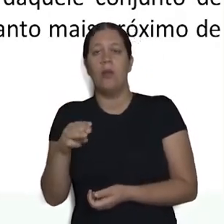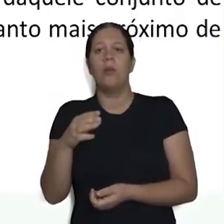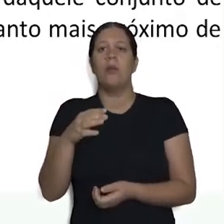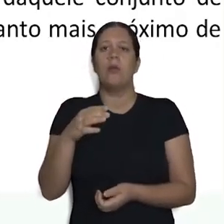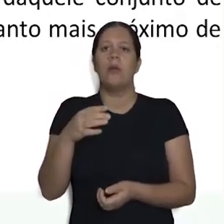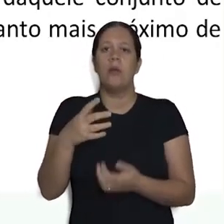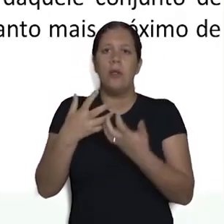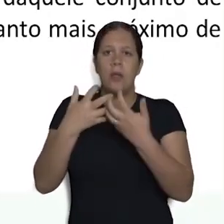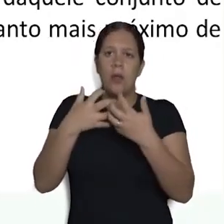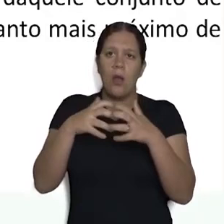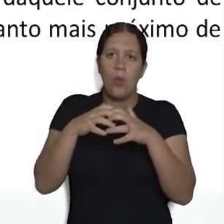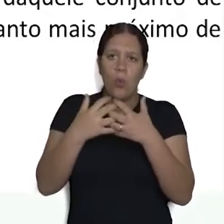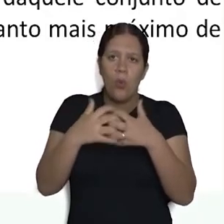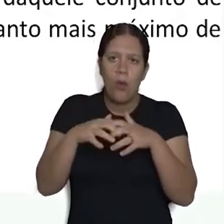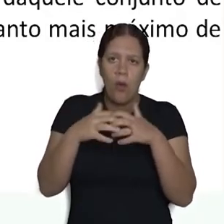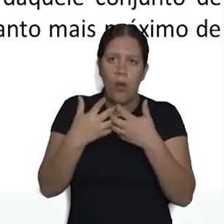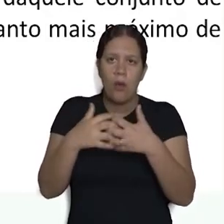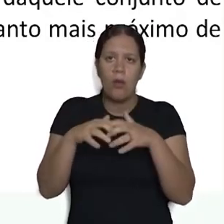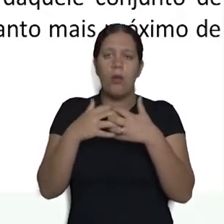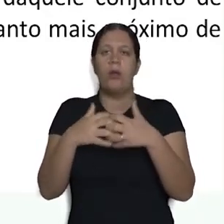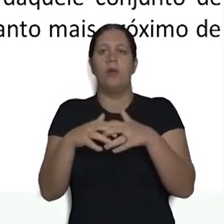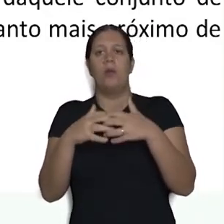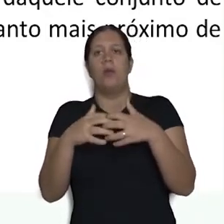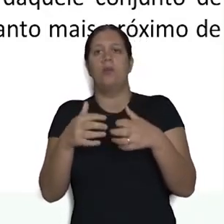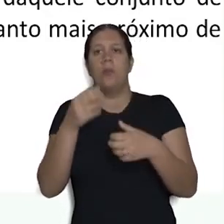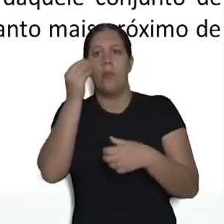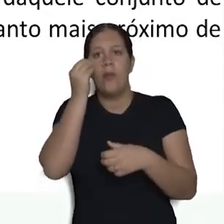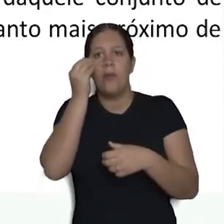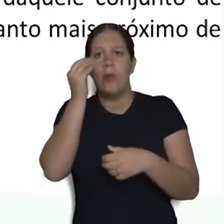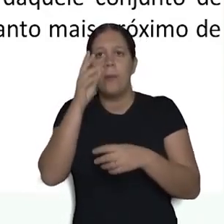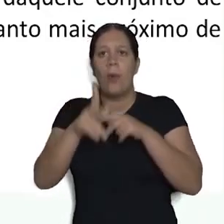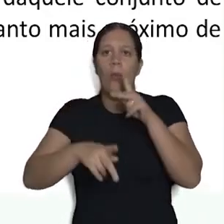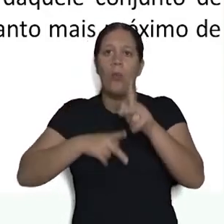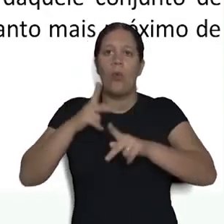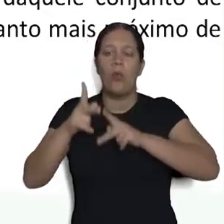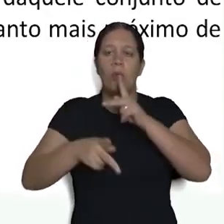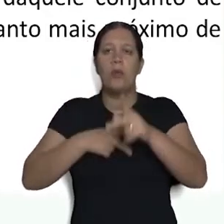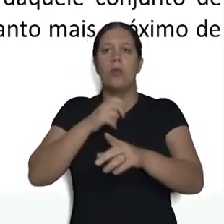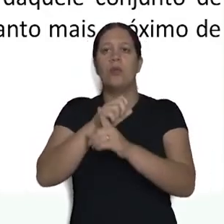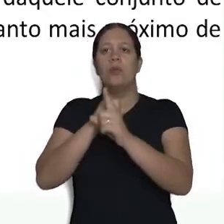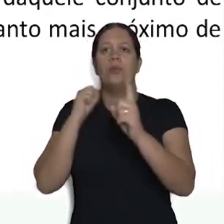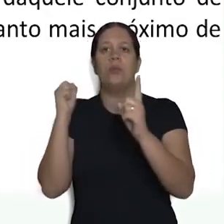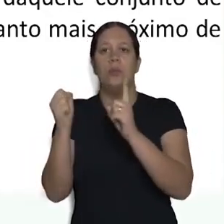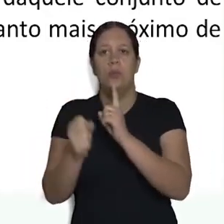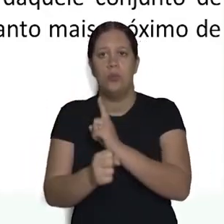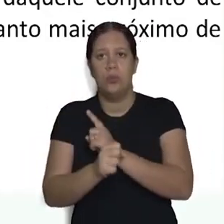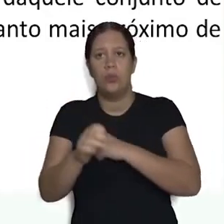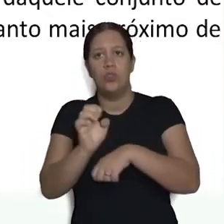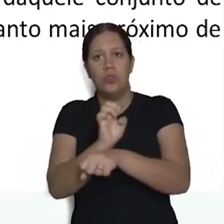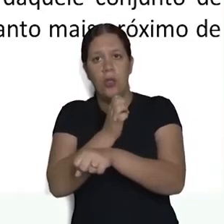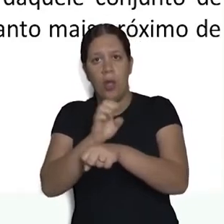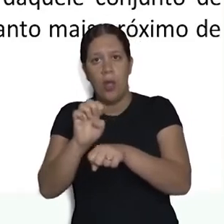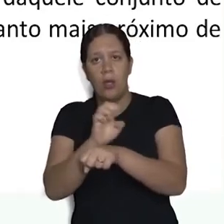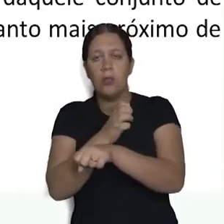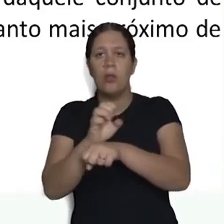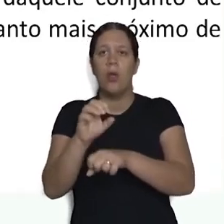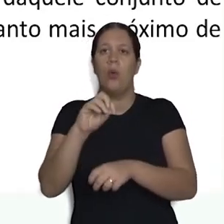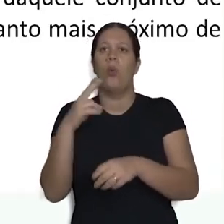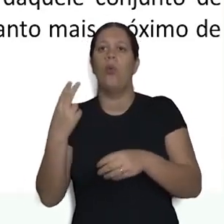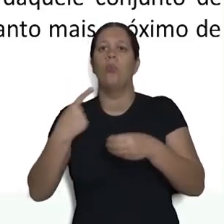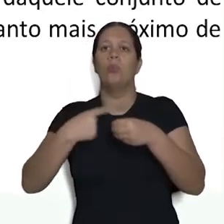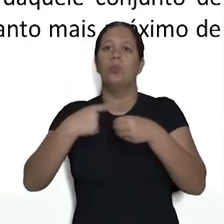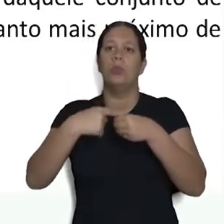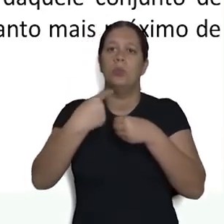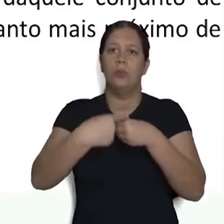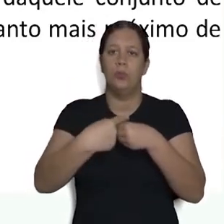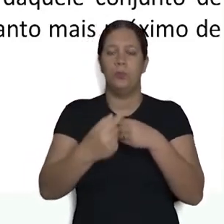Quanto mais próximo de 1, é melhor o nível e o índice daquela população, daquela sociedade, do estado ou do município aonde vive.